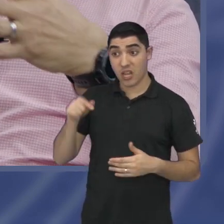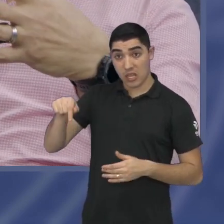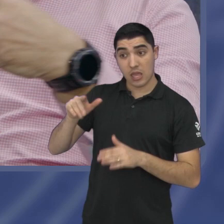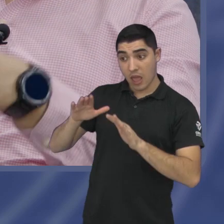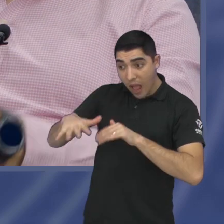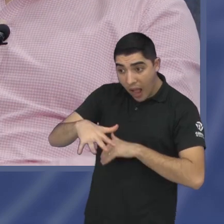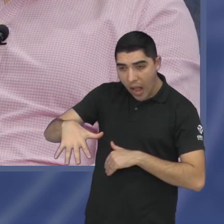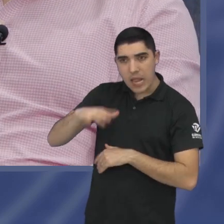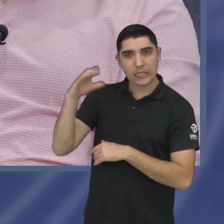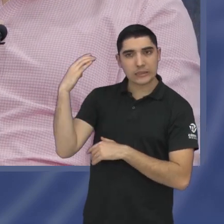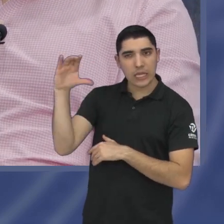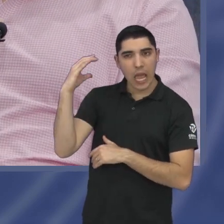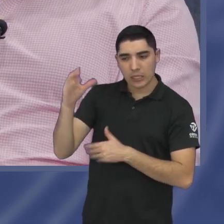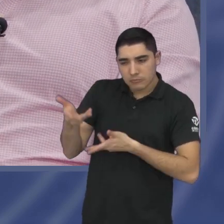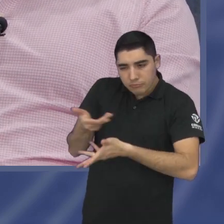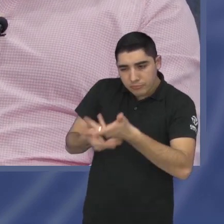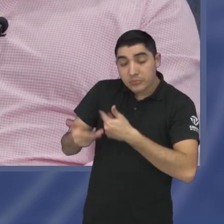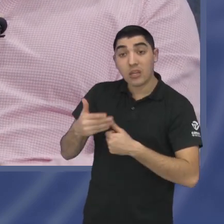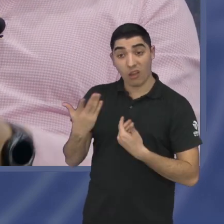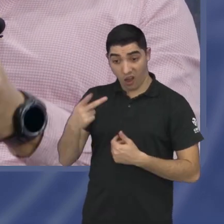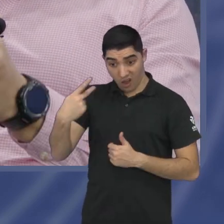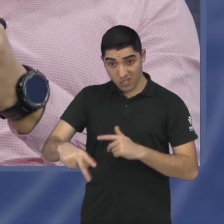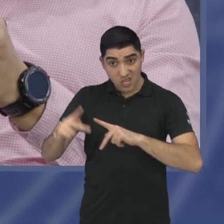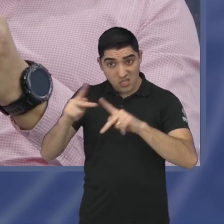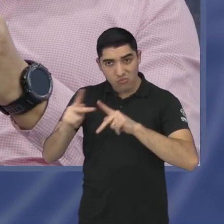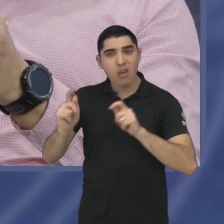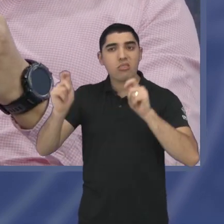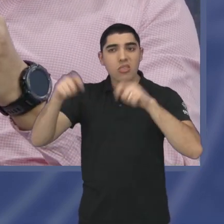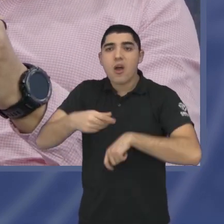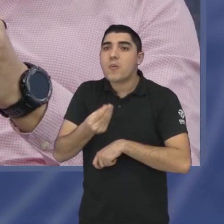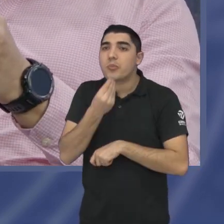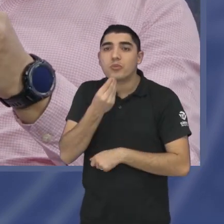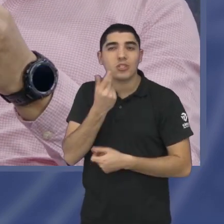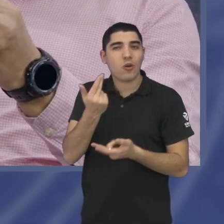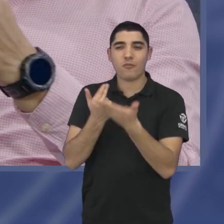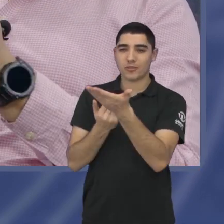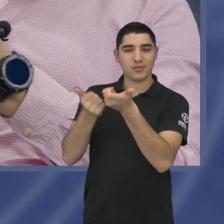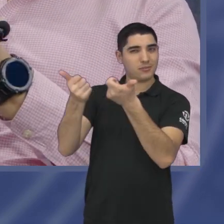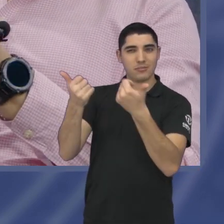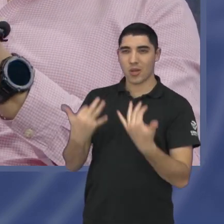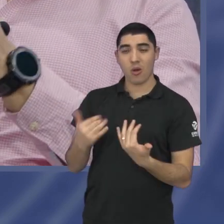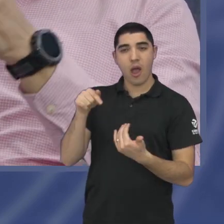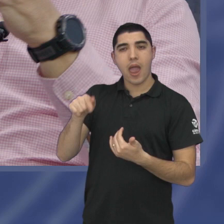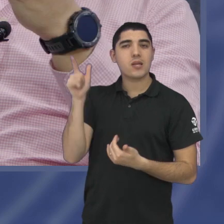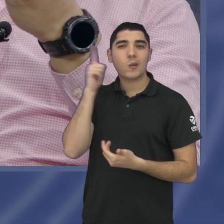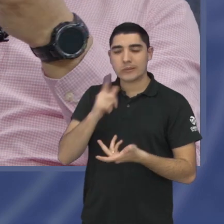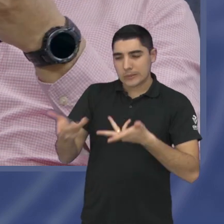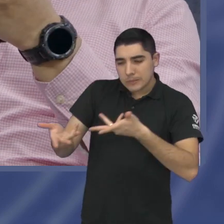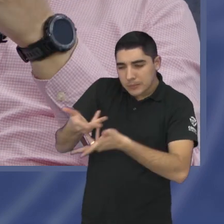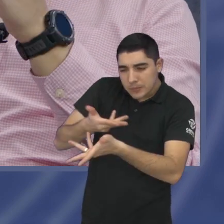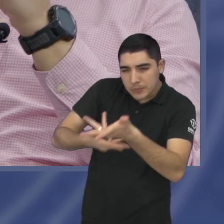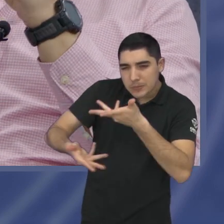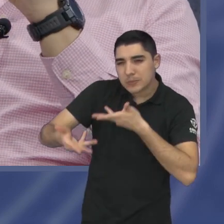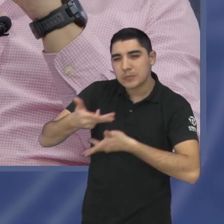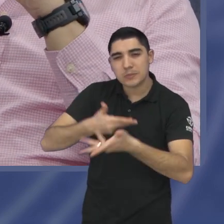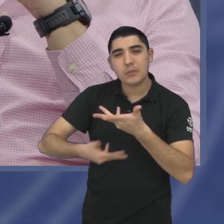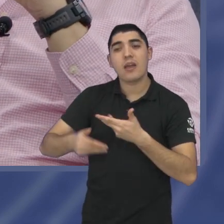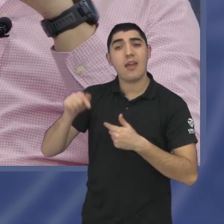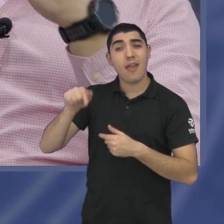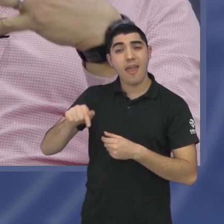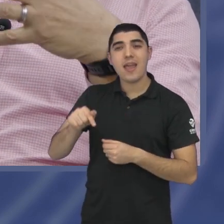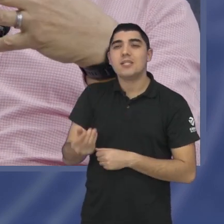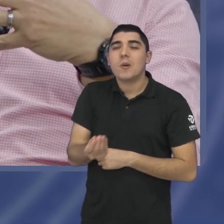que ativa na parte de ciência. Então, São José ela pode propiciar justamente isso que você falou, Dani, essa integração